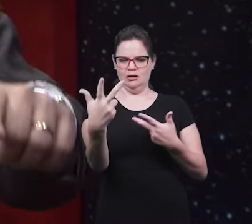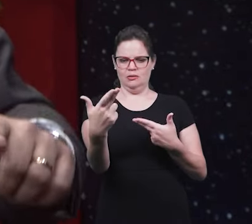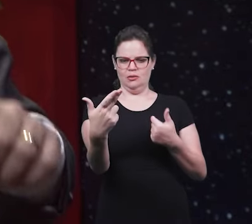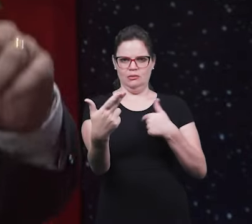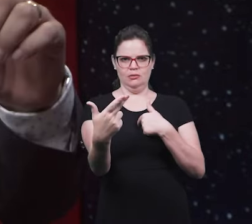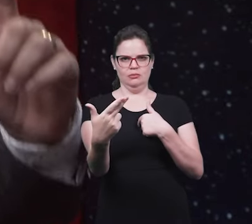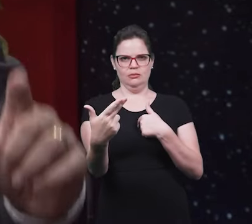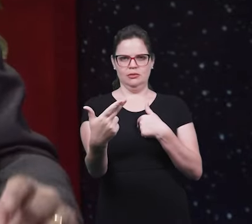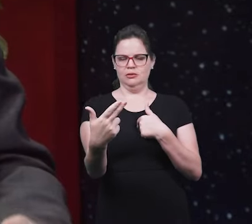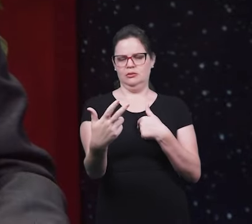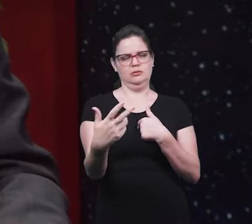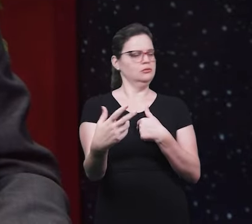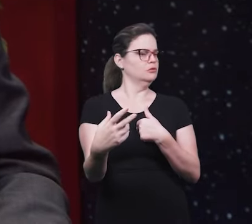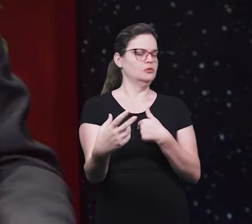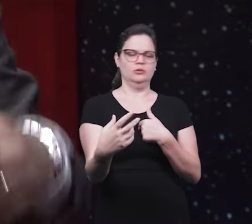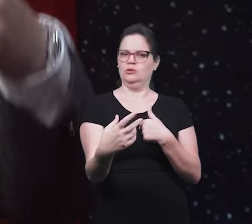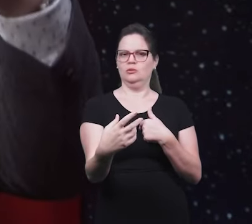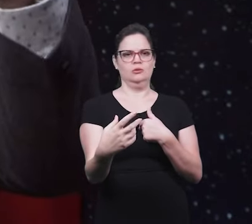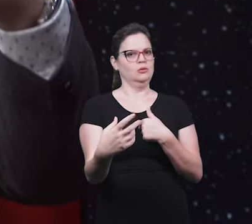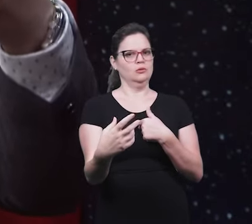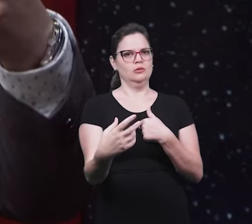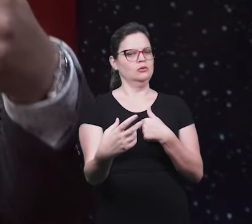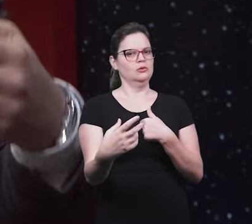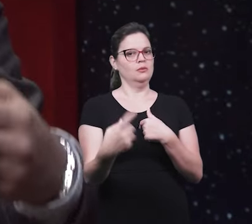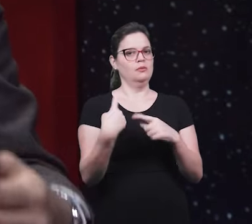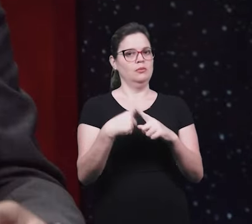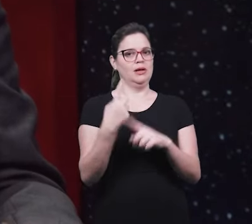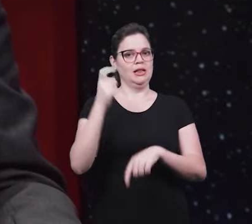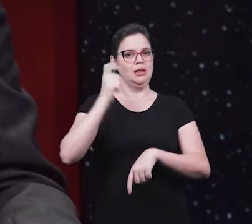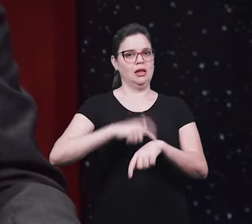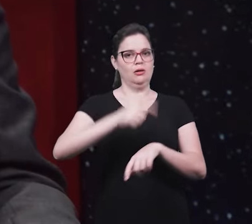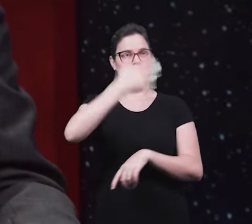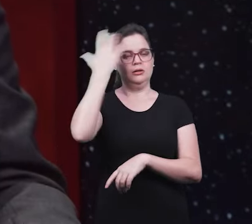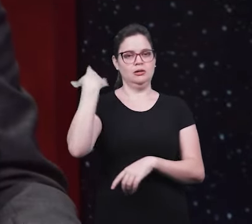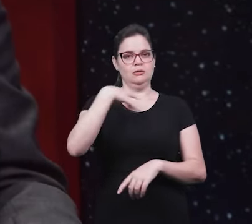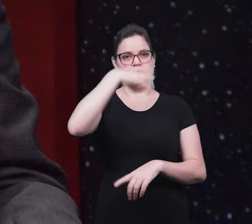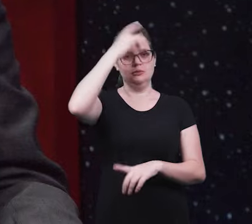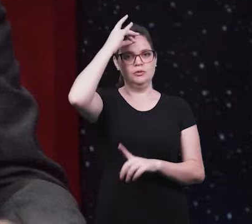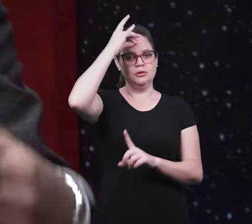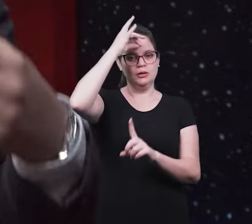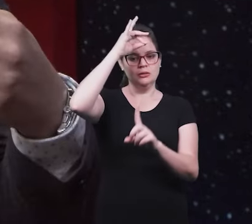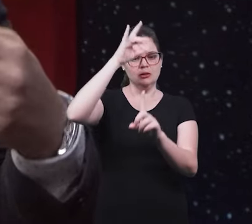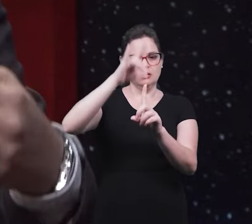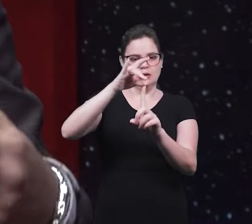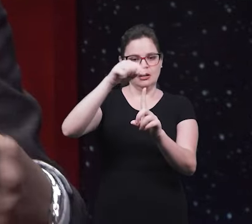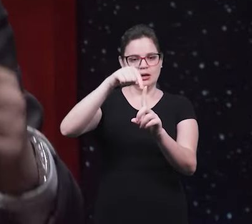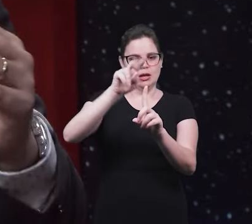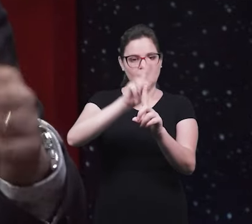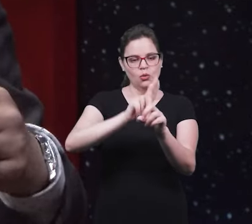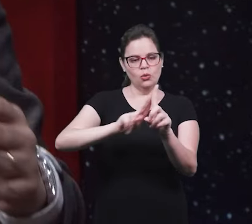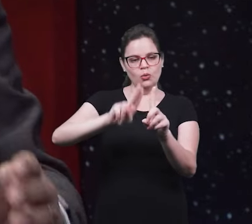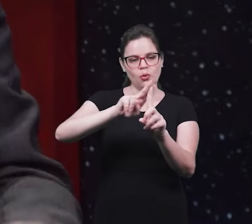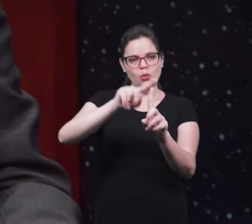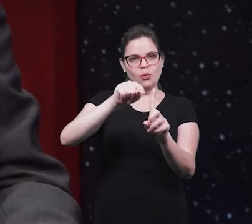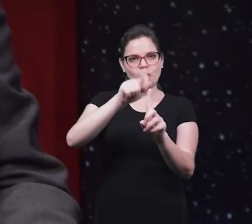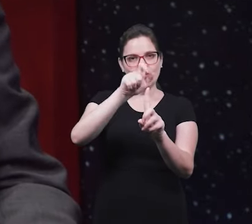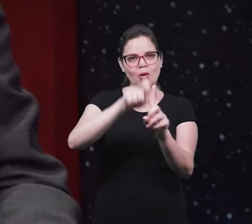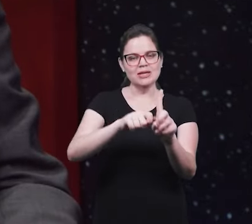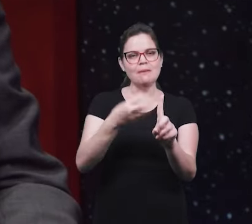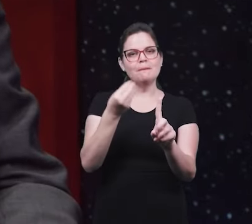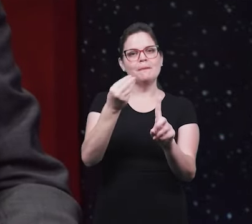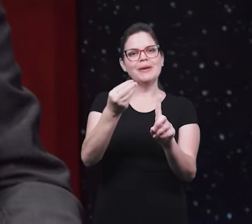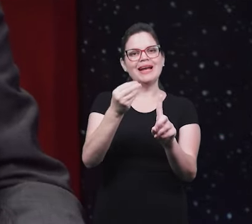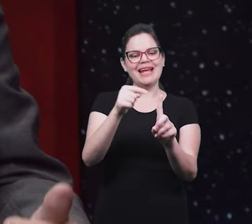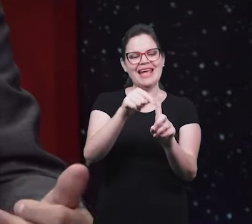como ela, mas não. Quando o Espírito Santo usa uma pessoa, o Espírito Santo está usando para a glória do nome do